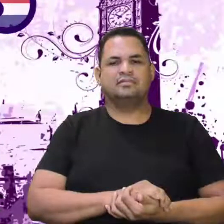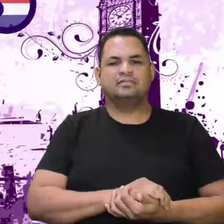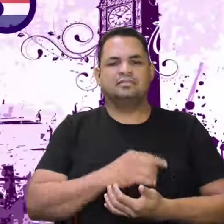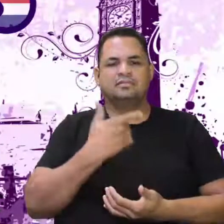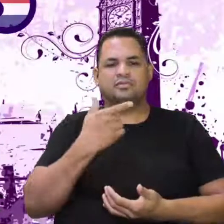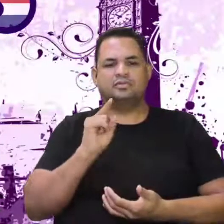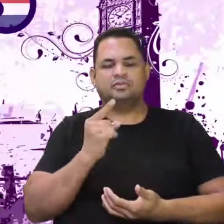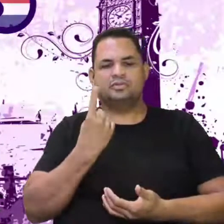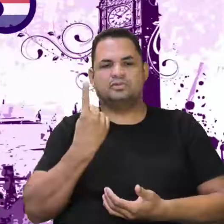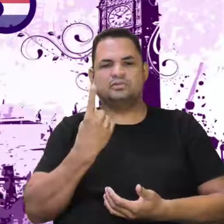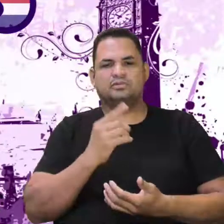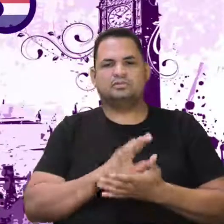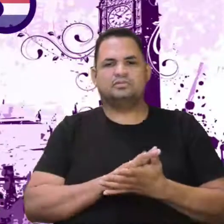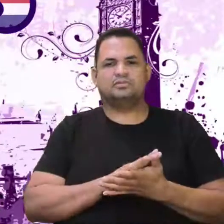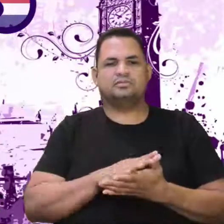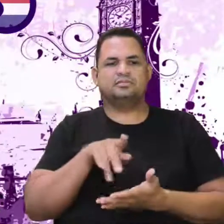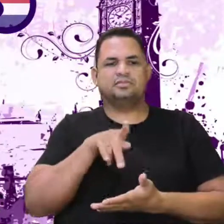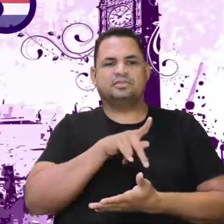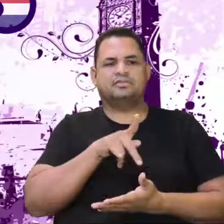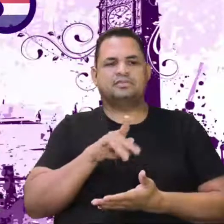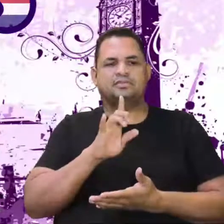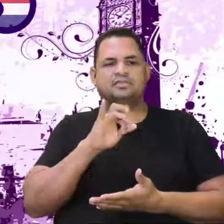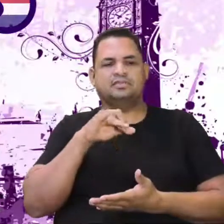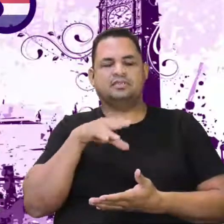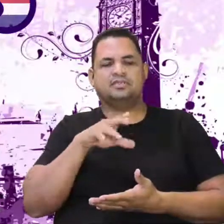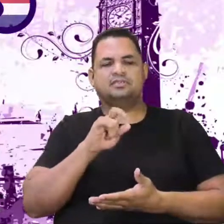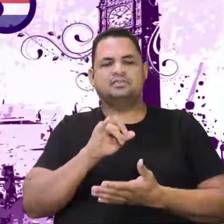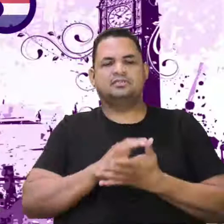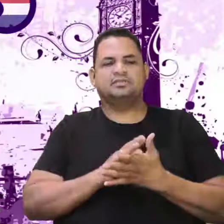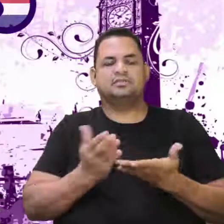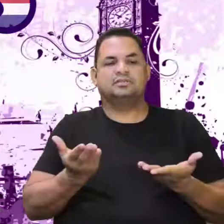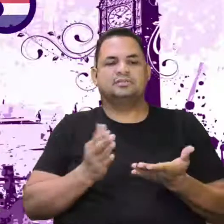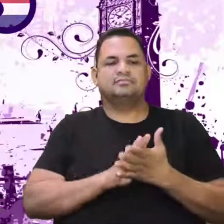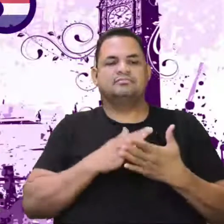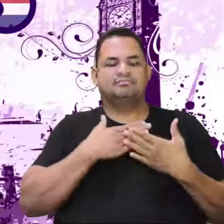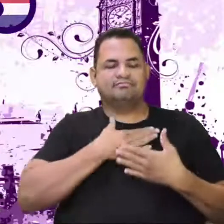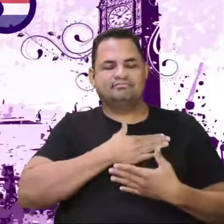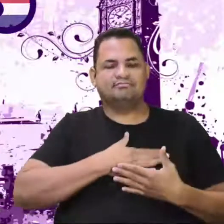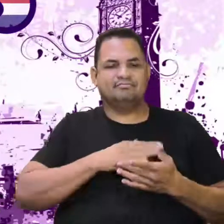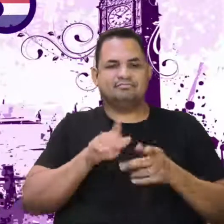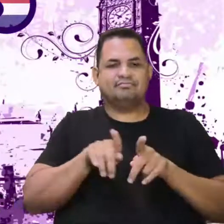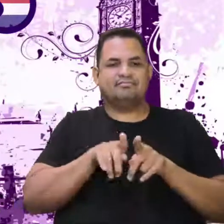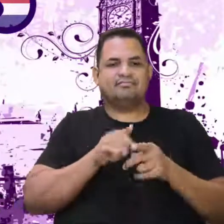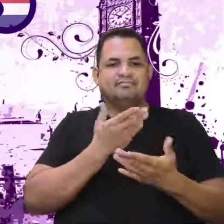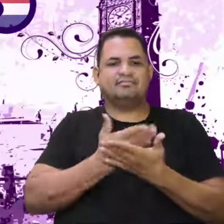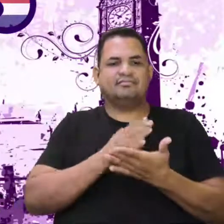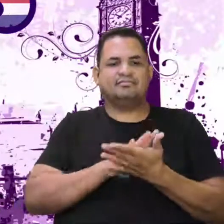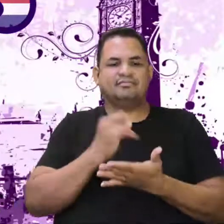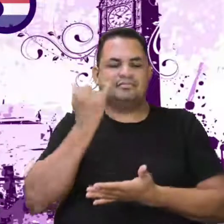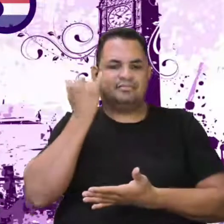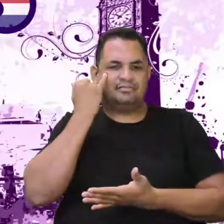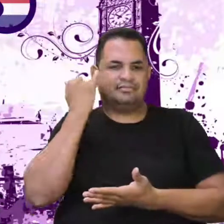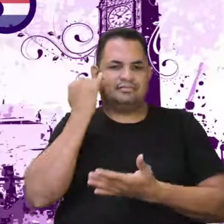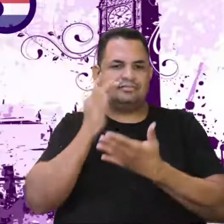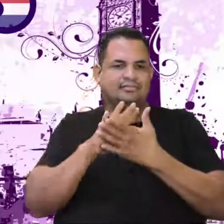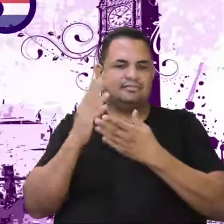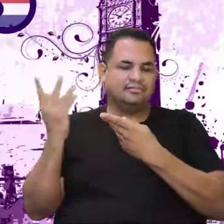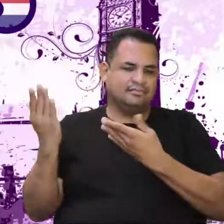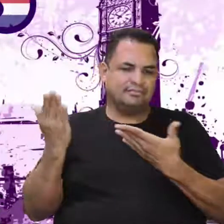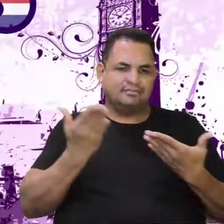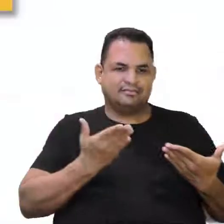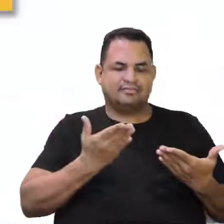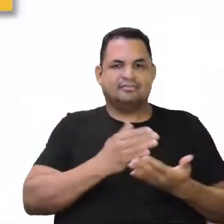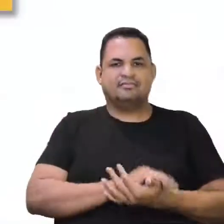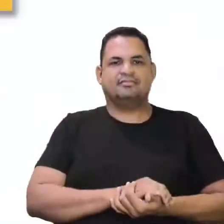aula 2.1 com a teacher Patrícia Restier. It's a pleasure, é um prazer. E também com o nosso intérprete Samuel. Bem-vindo,